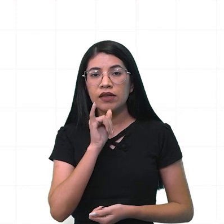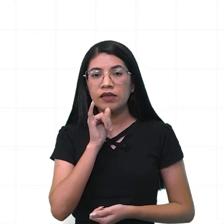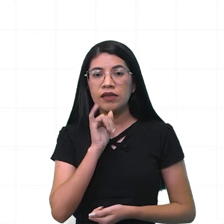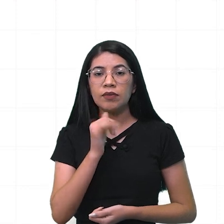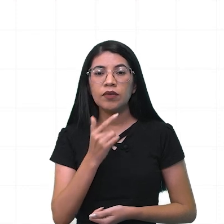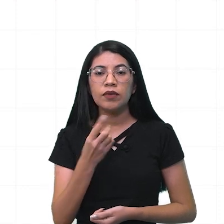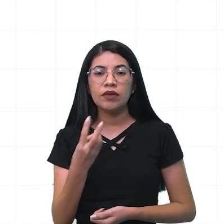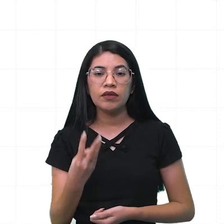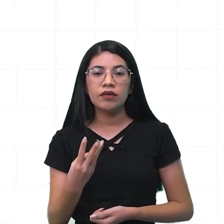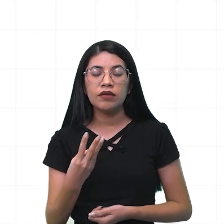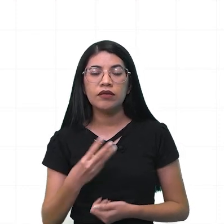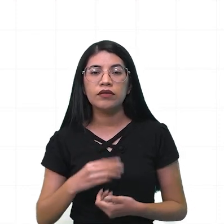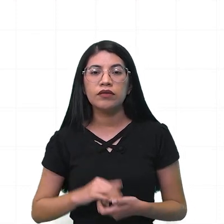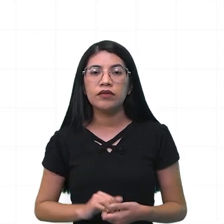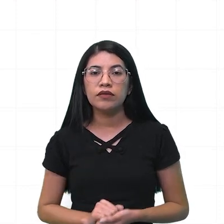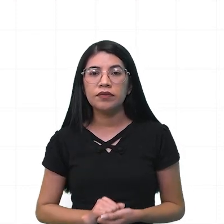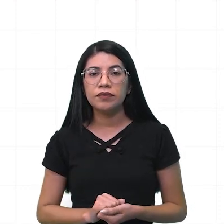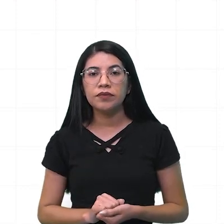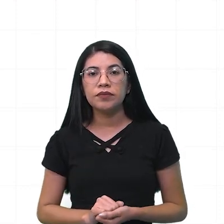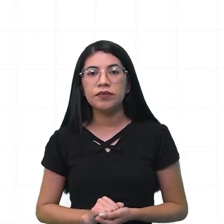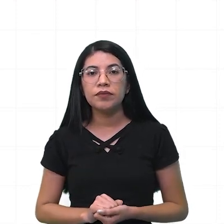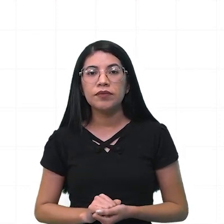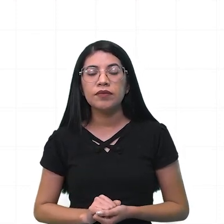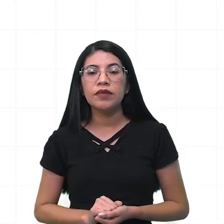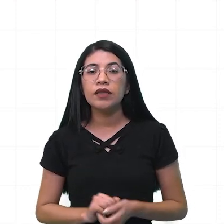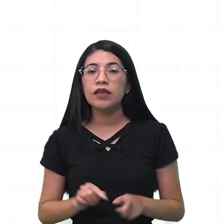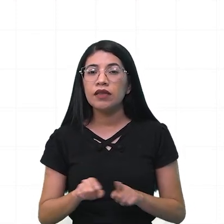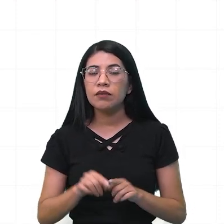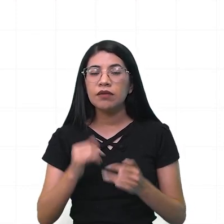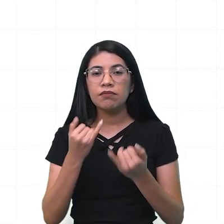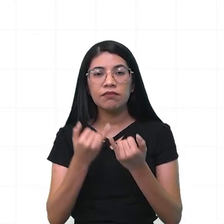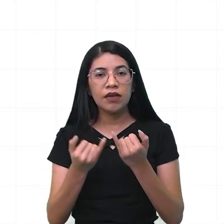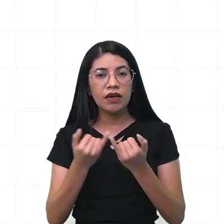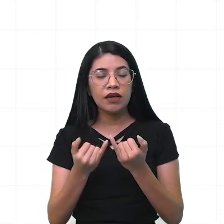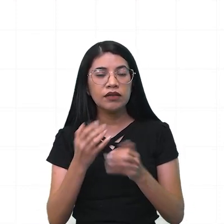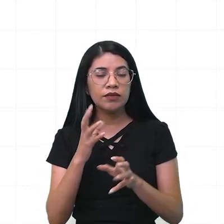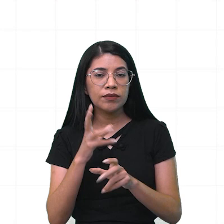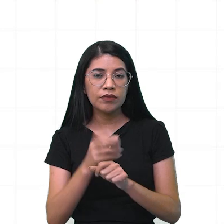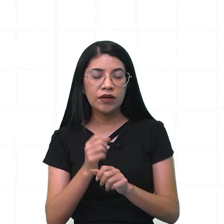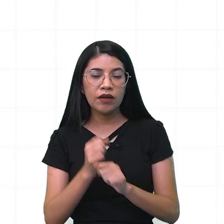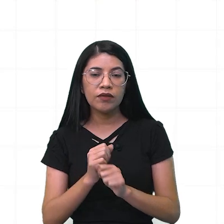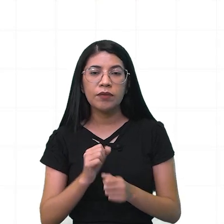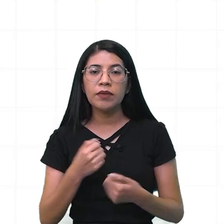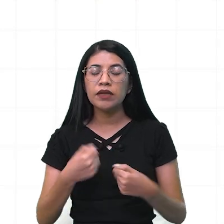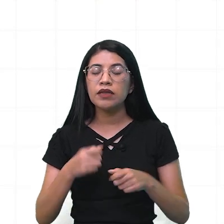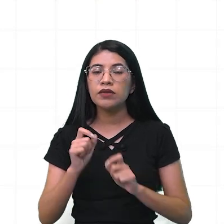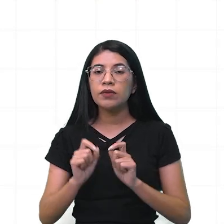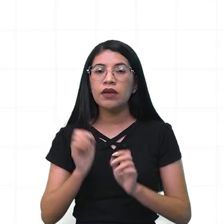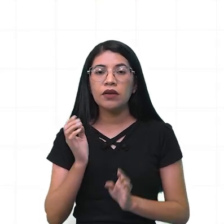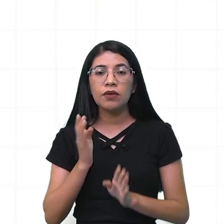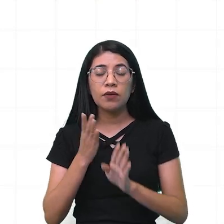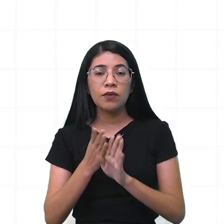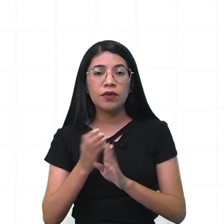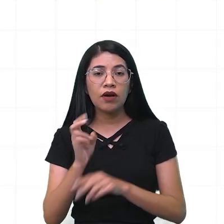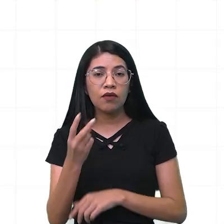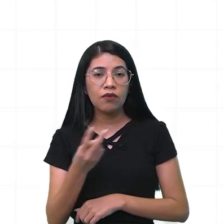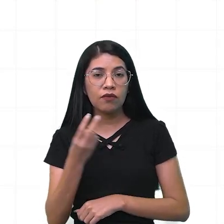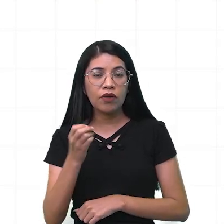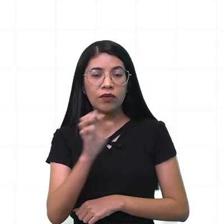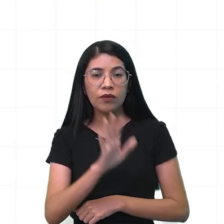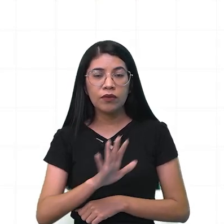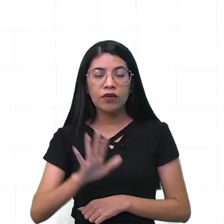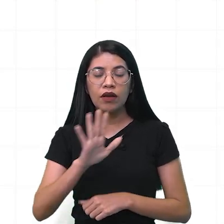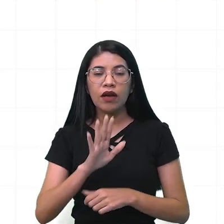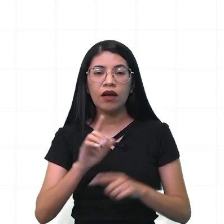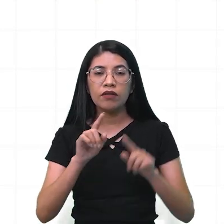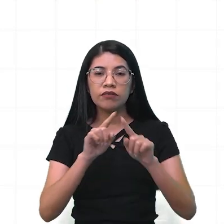na questão de número 3, nós temos algo também parecido, ó. Vamos determinar o perímetro em cada uma